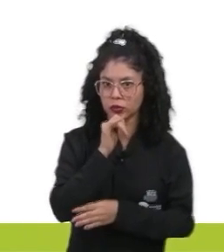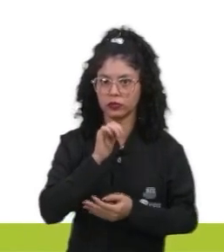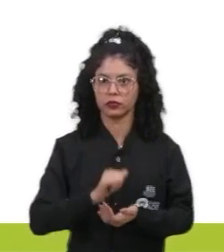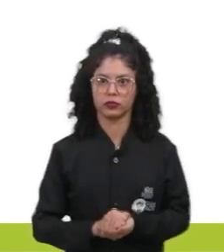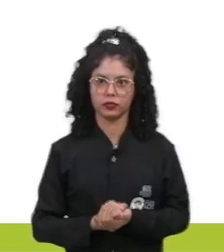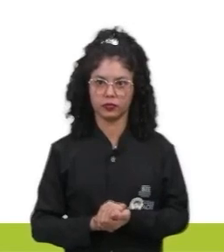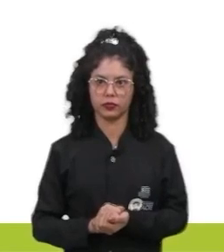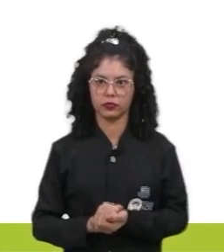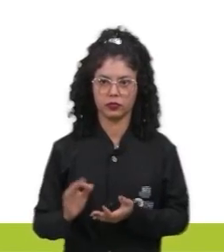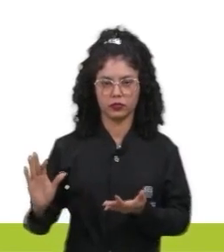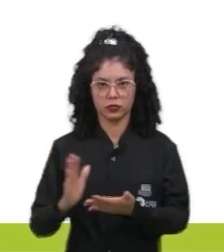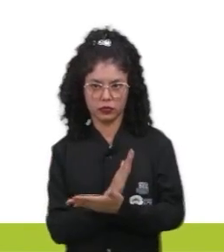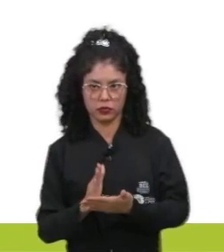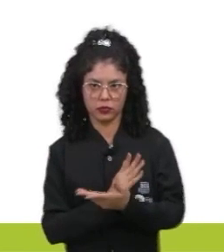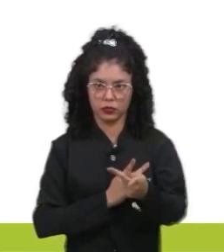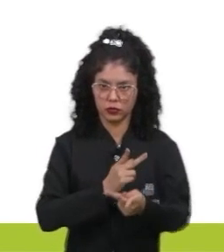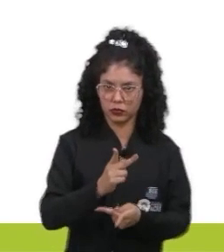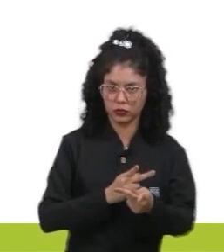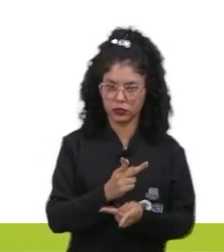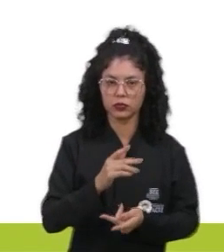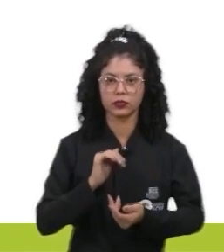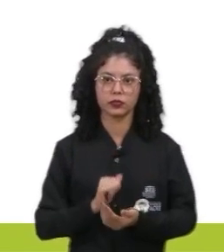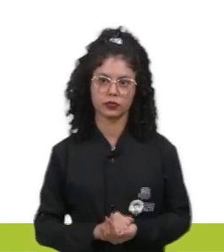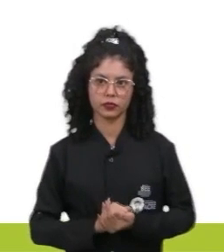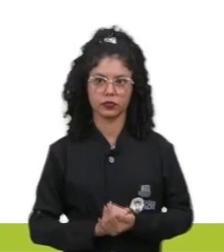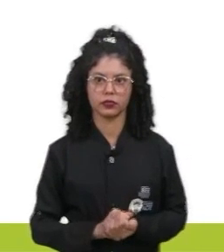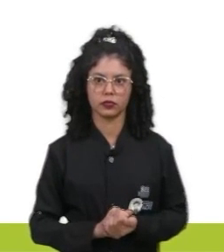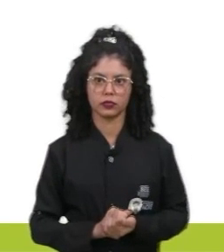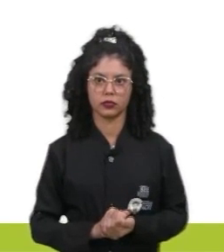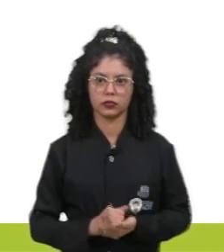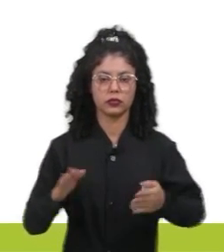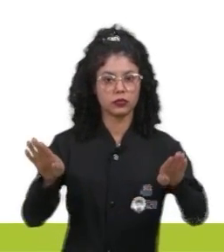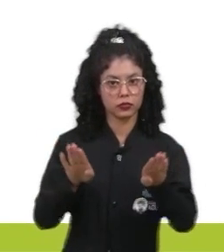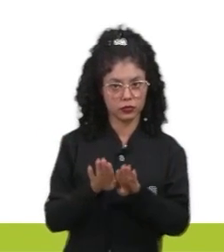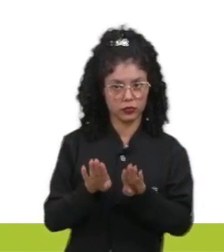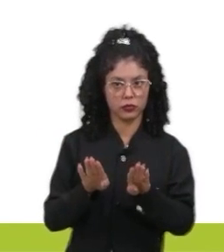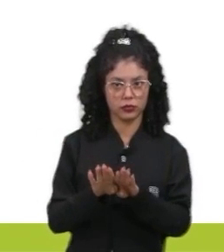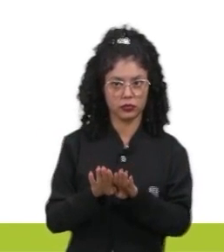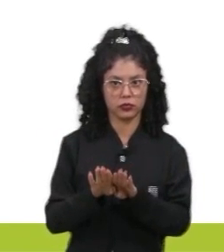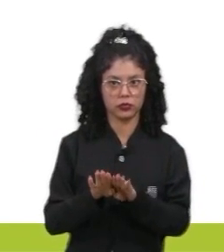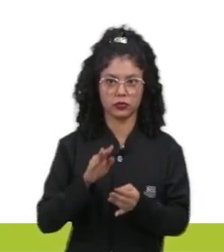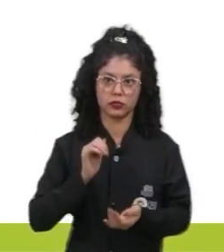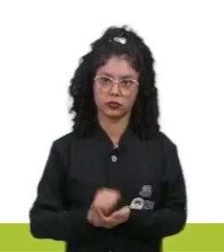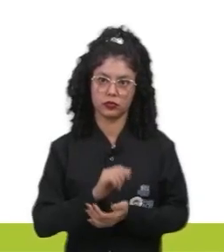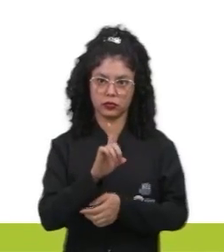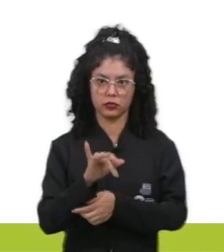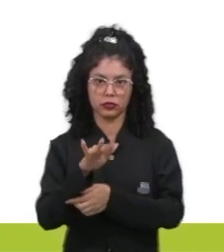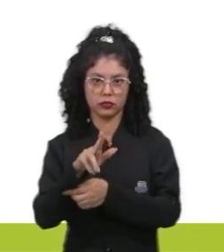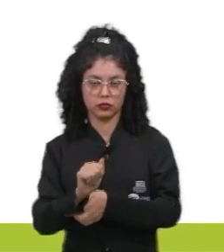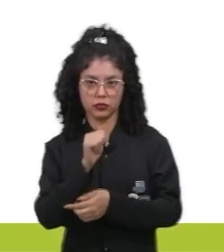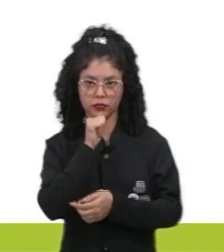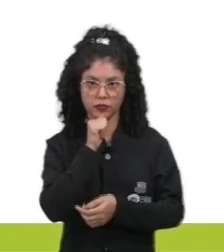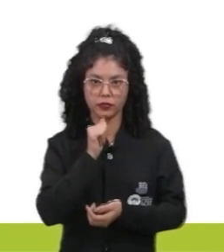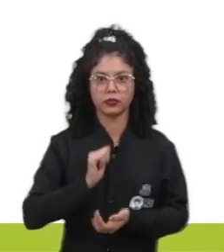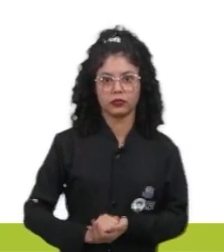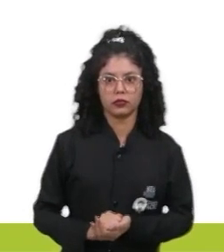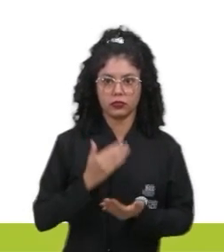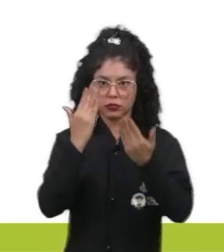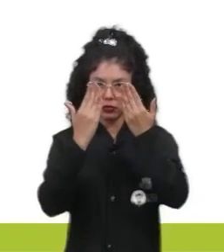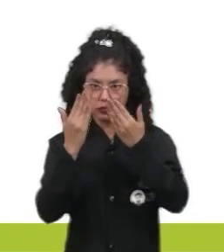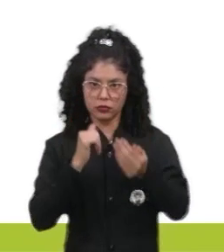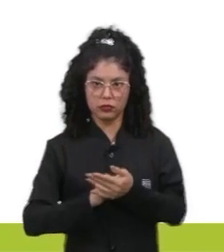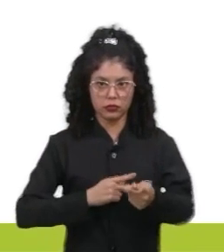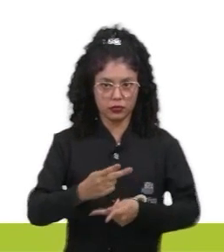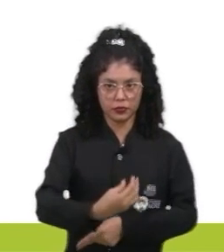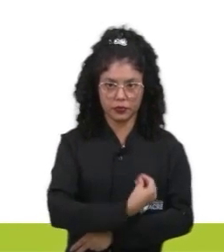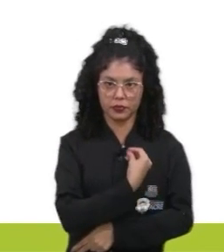são exemplo de algum projeto de vidas aí né também tem a deana Pereira que mestre psicologia Ela diz que o projeto